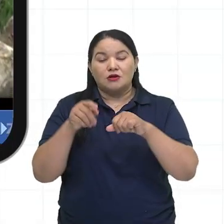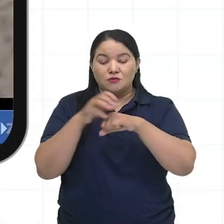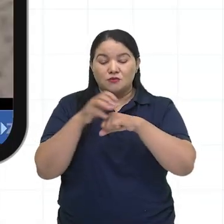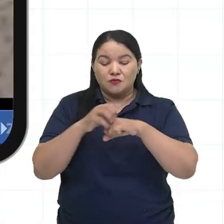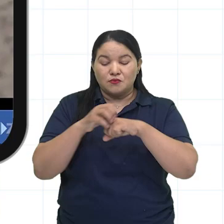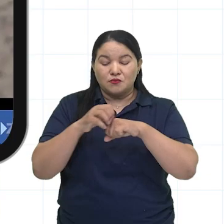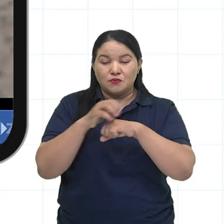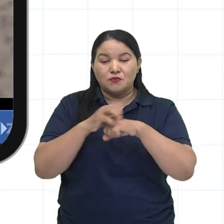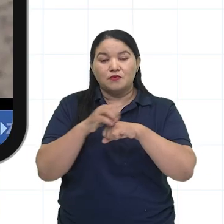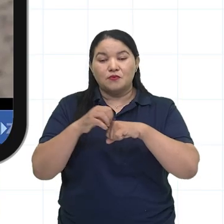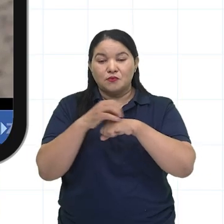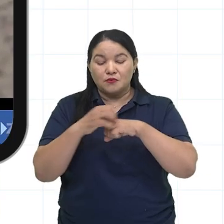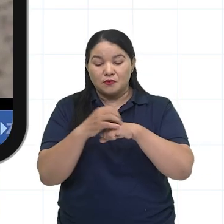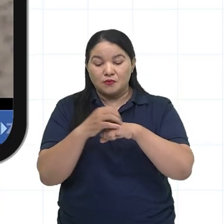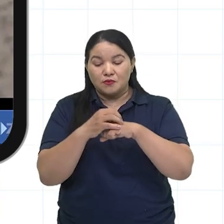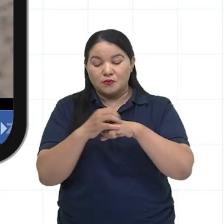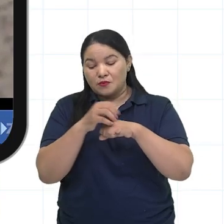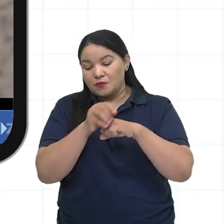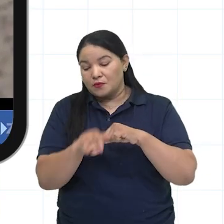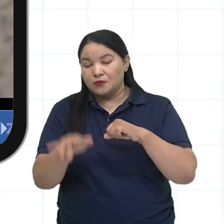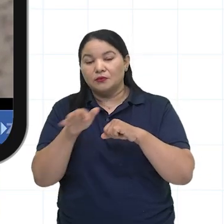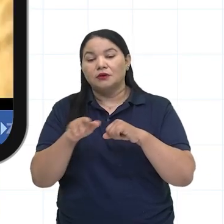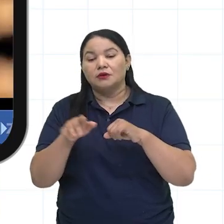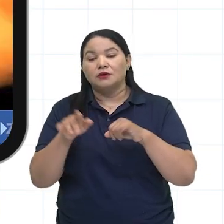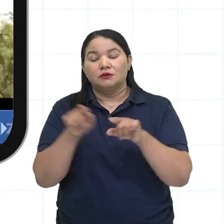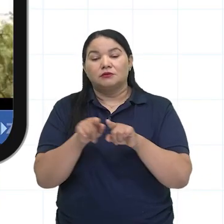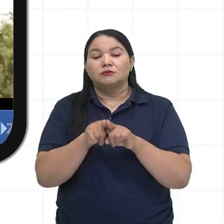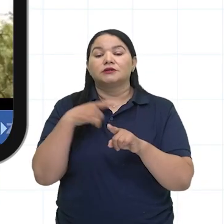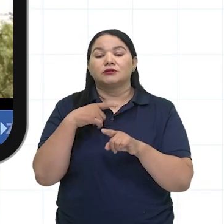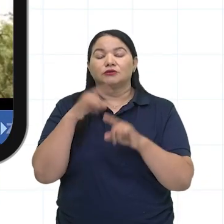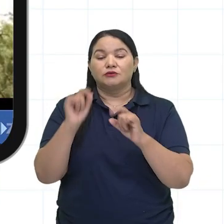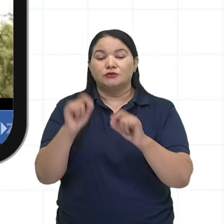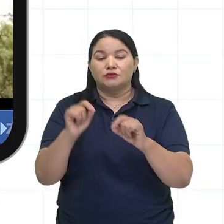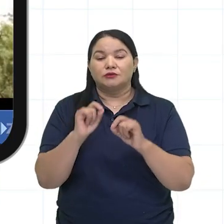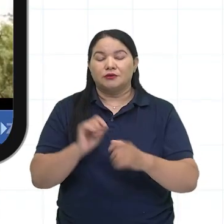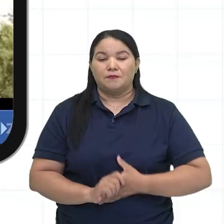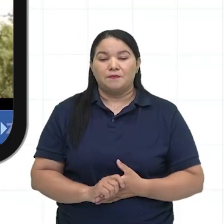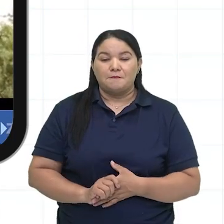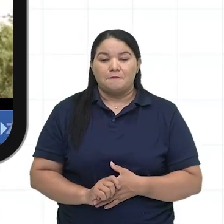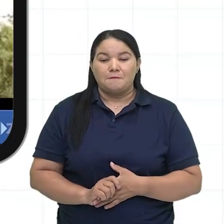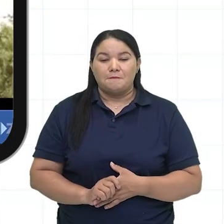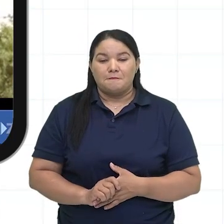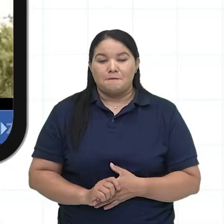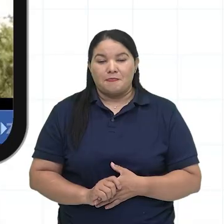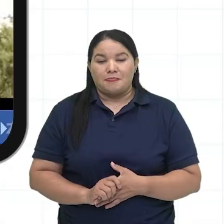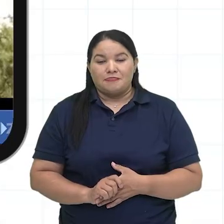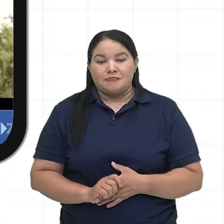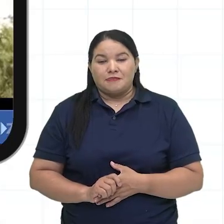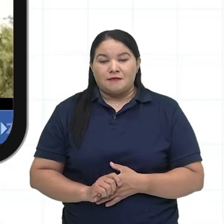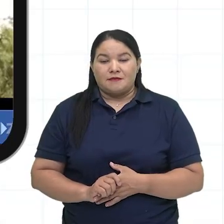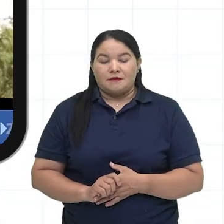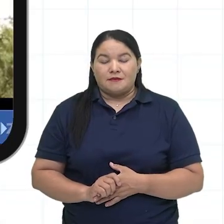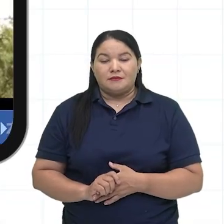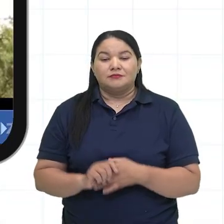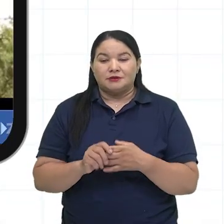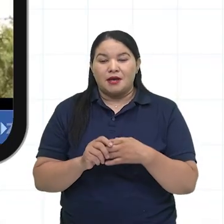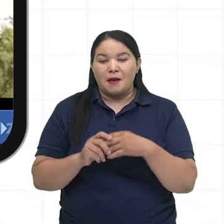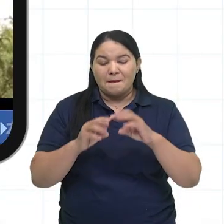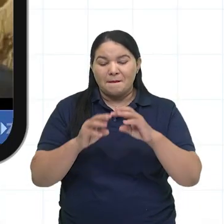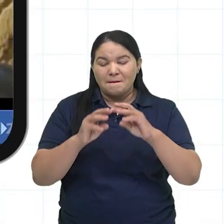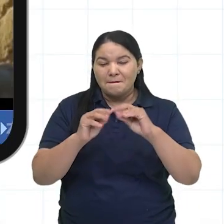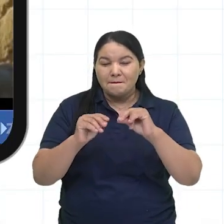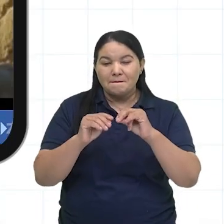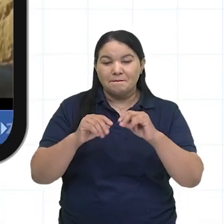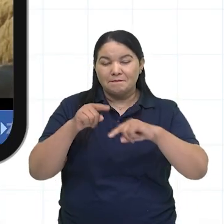sedimentos, ela tem a presença, né, de farelos, de composição. Então,